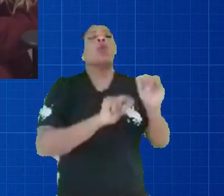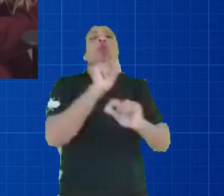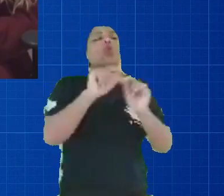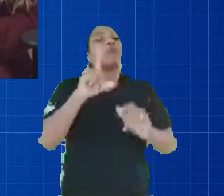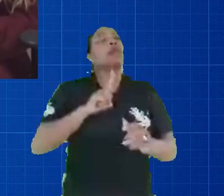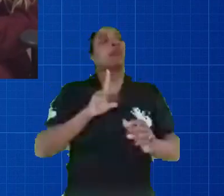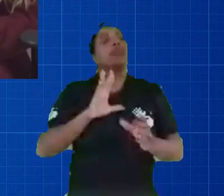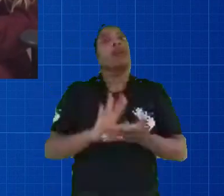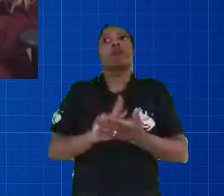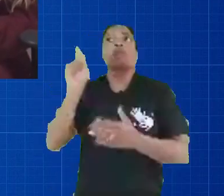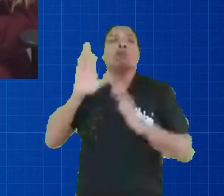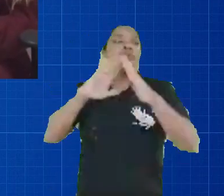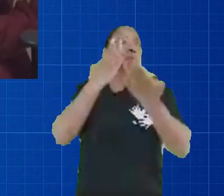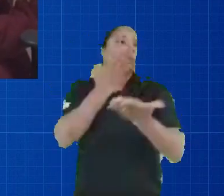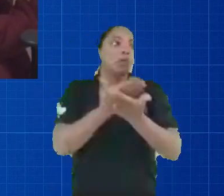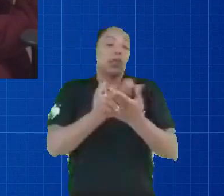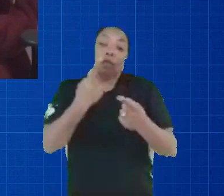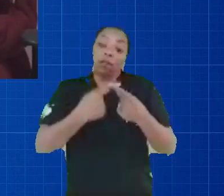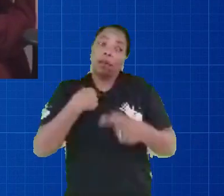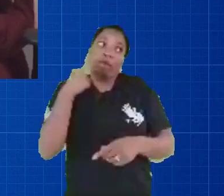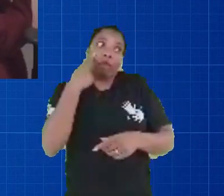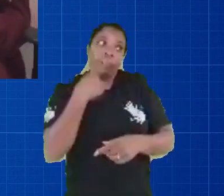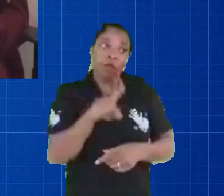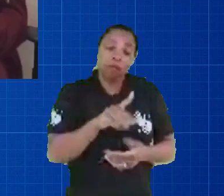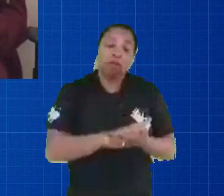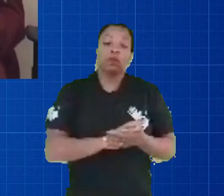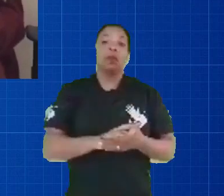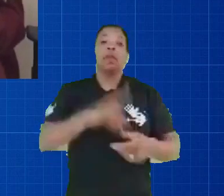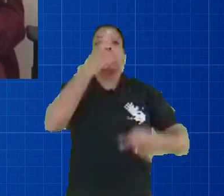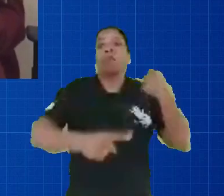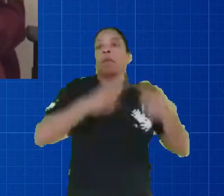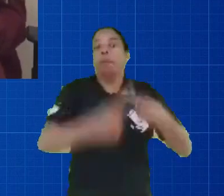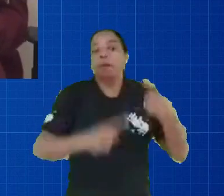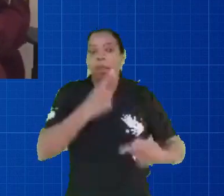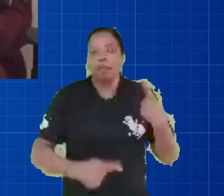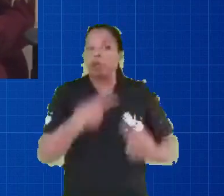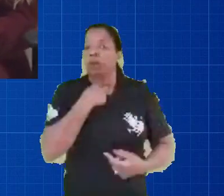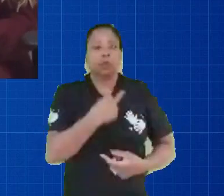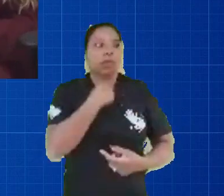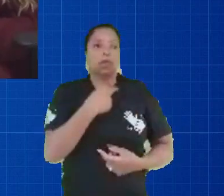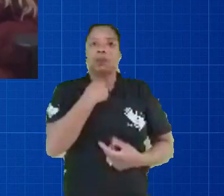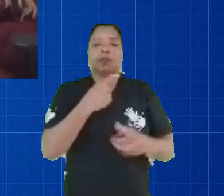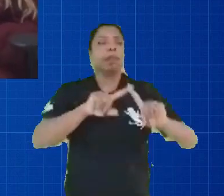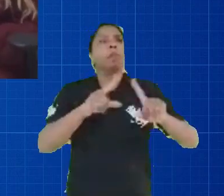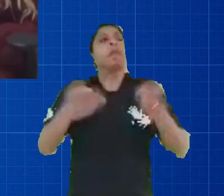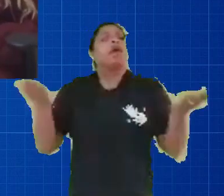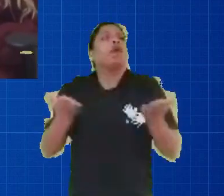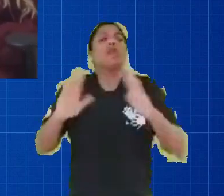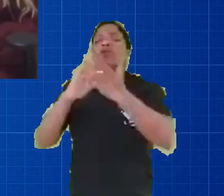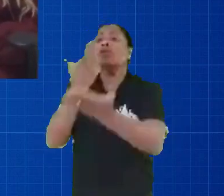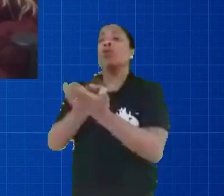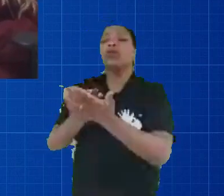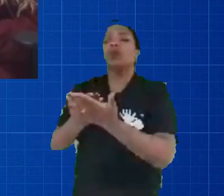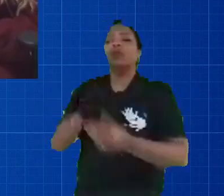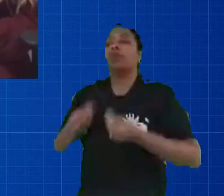aquilo. Então, conta um pouquinho para a gente, o que as crianças estão recebendo hoje, né? A gente até trouxe aqui um material